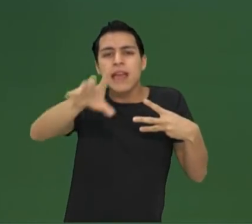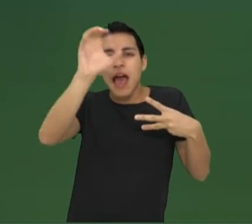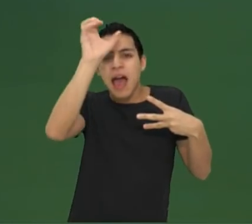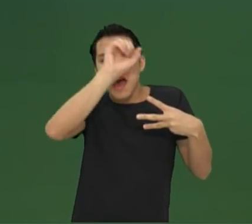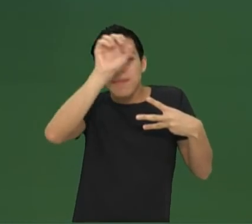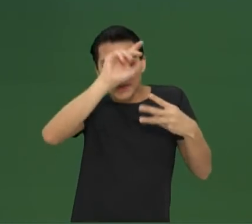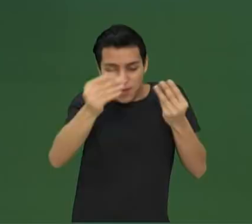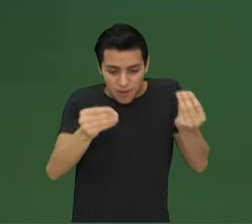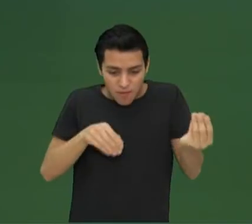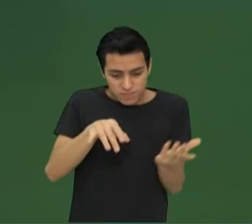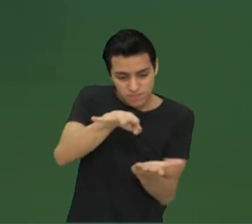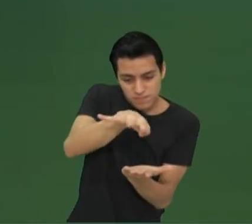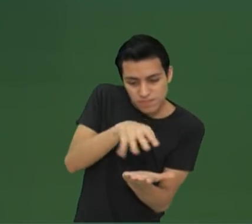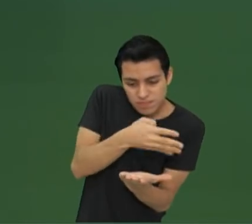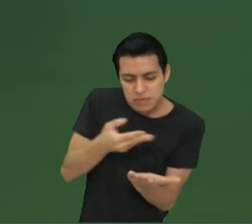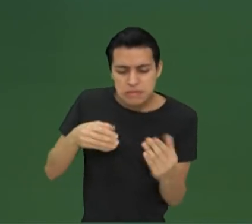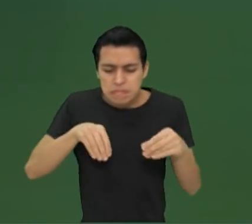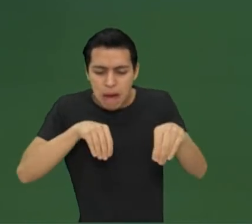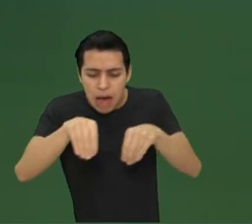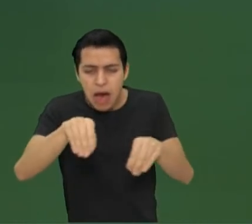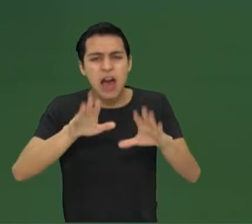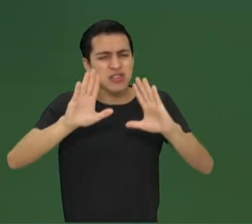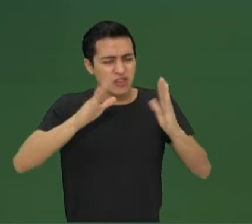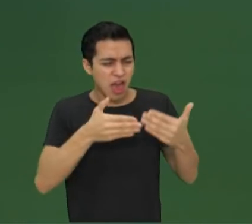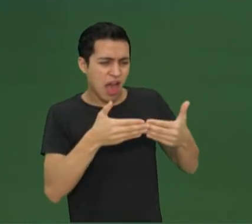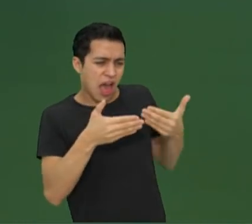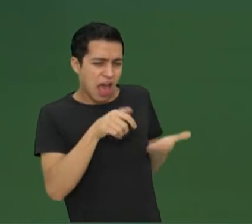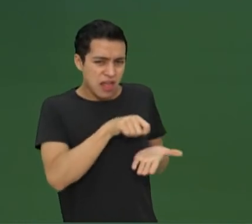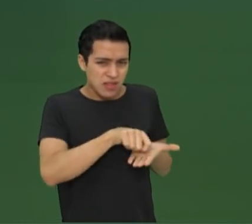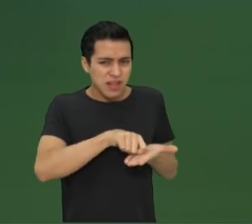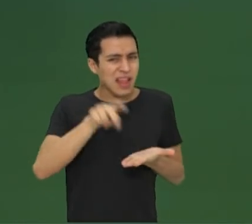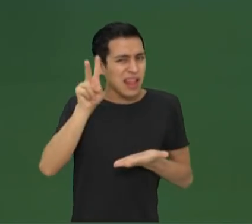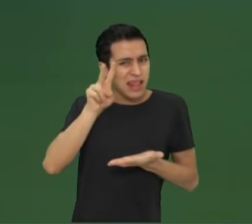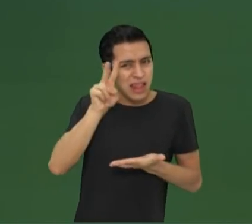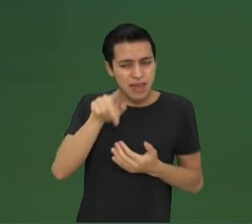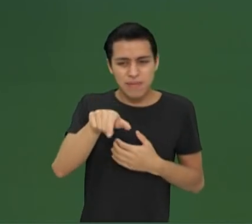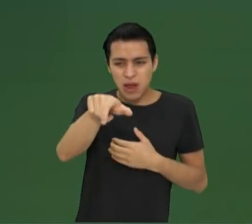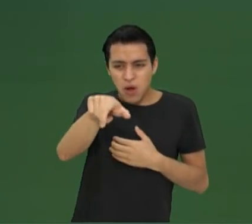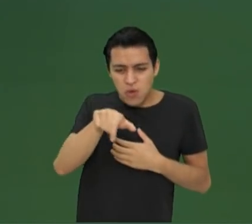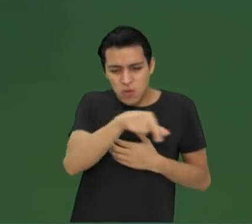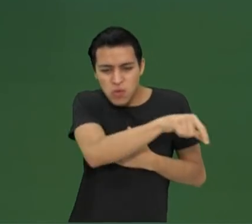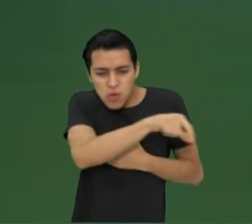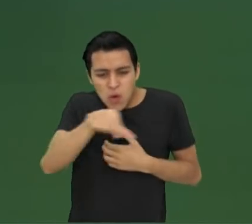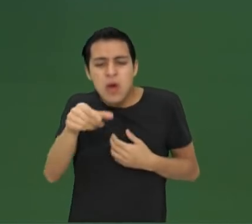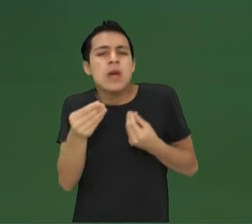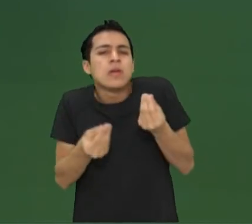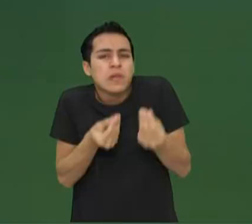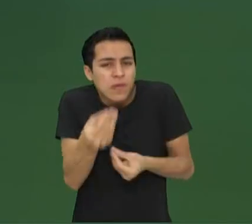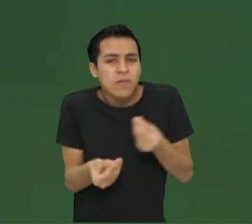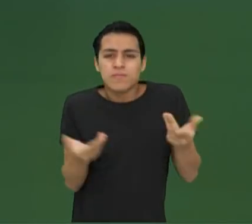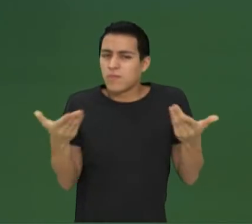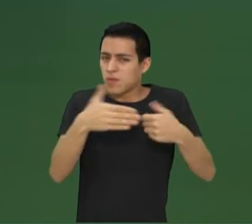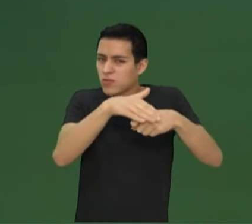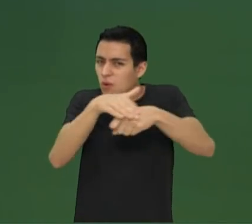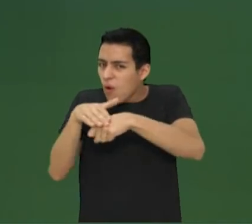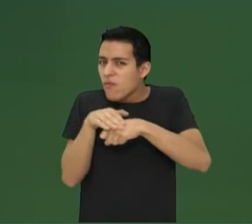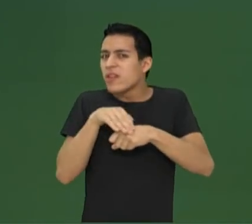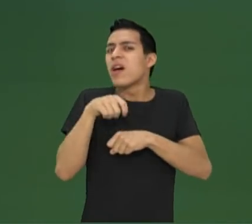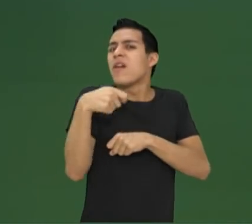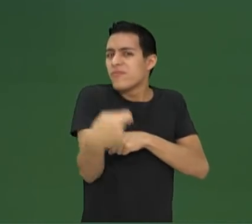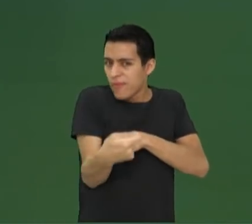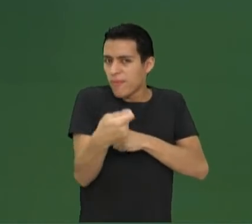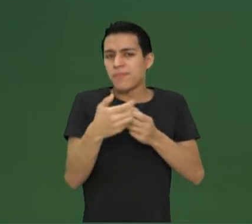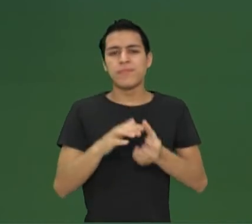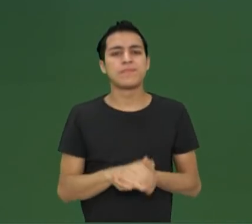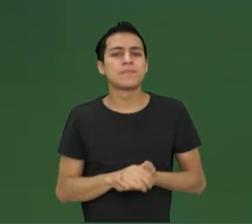no tabuleiro, vai ver as anotações que a gente já fez, lembra lá a coluna, fileira. Então, a gente vai conversar bastante sobre isso.